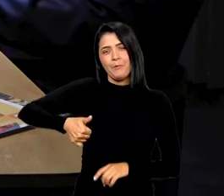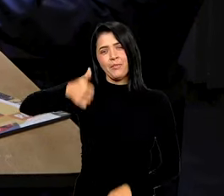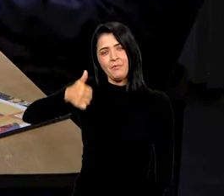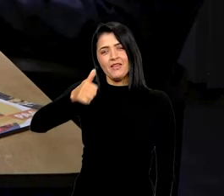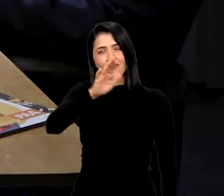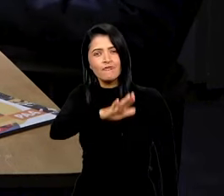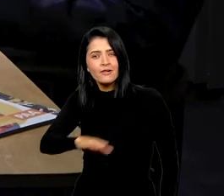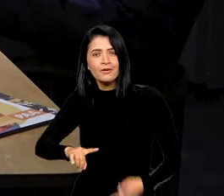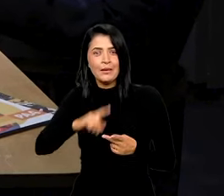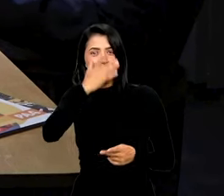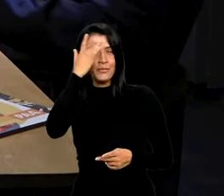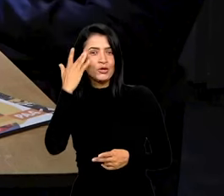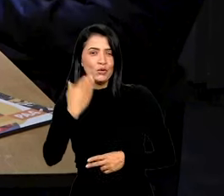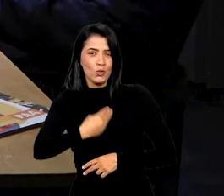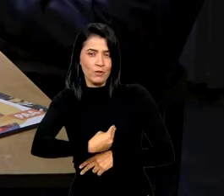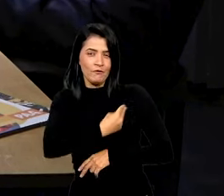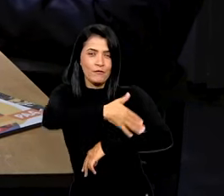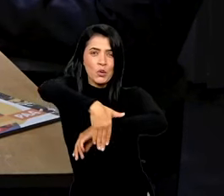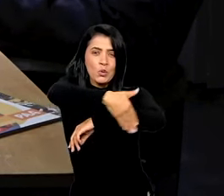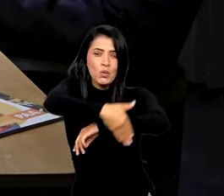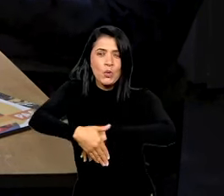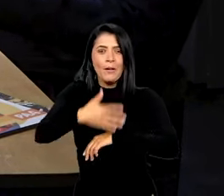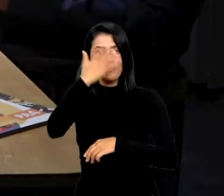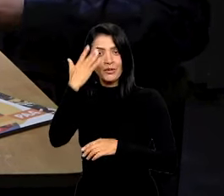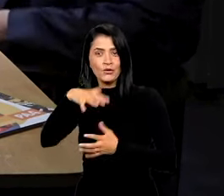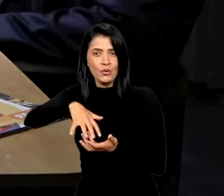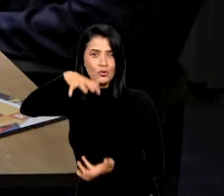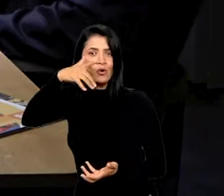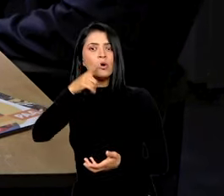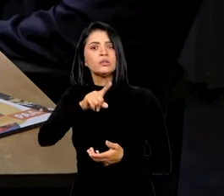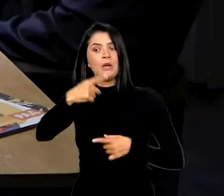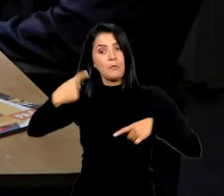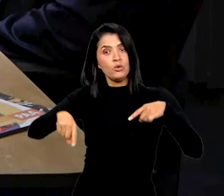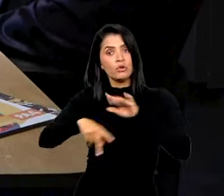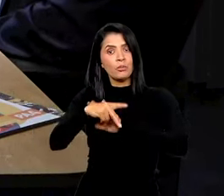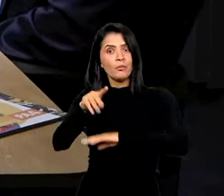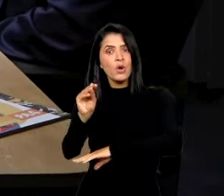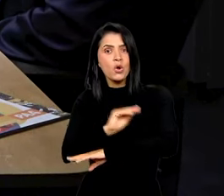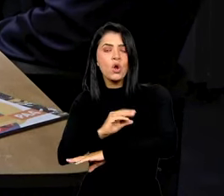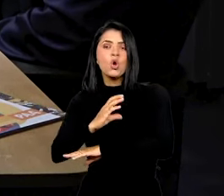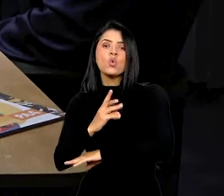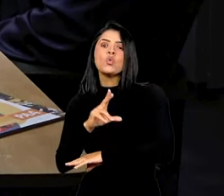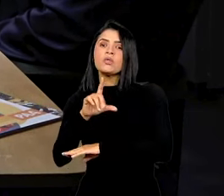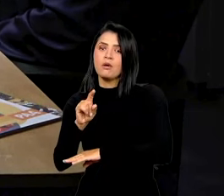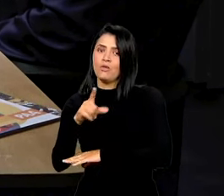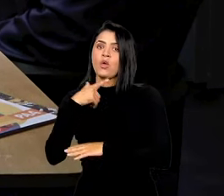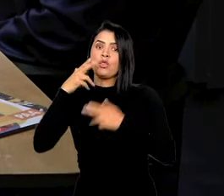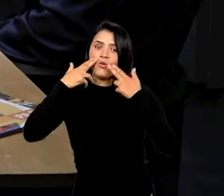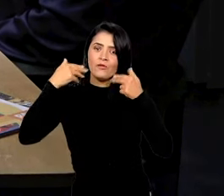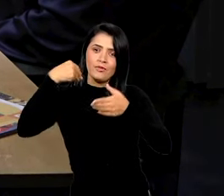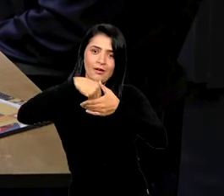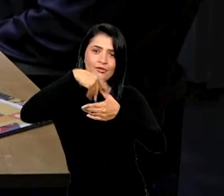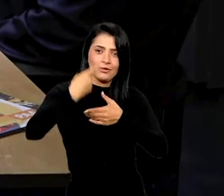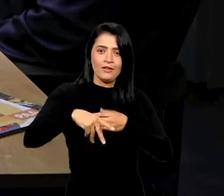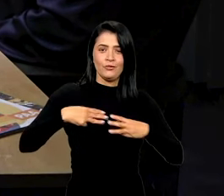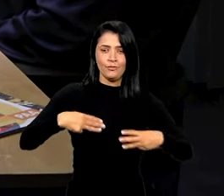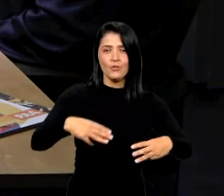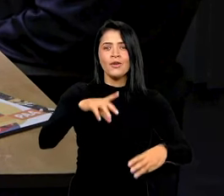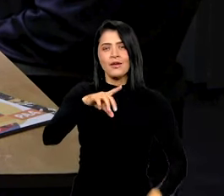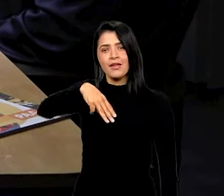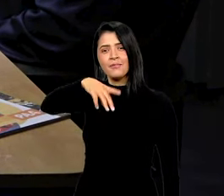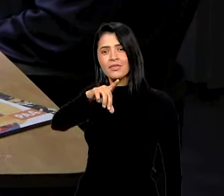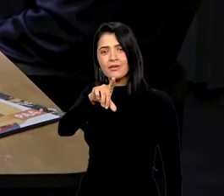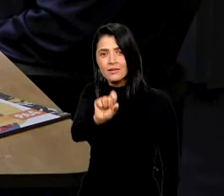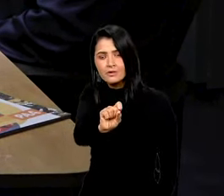pessoa idosa, integrado com a política de cuidados hoje, que é uma novidade também no MDS. Agora, o senhor disse aqui que é um